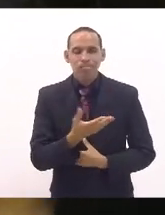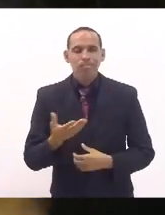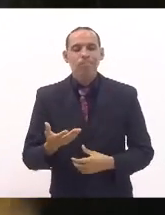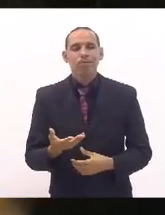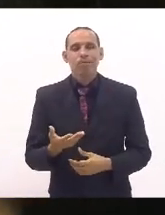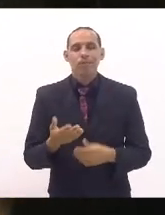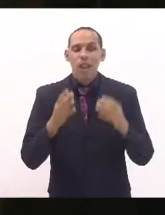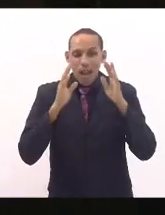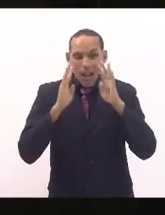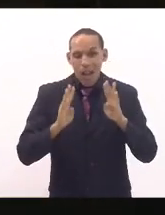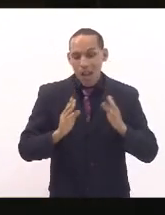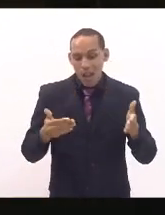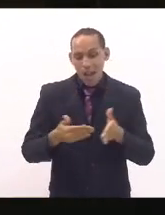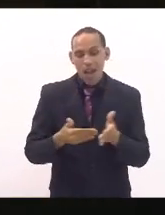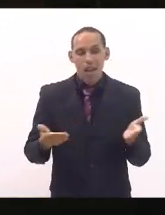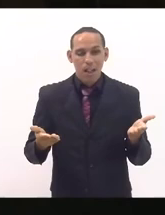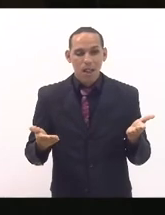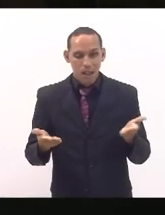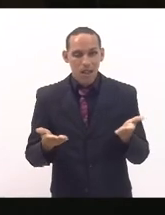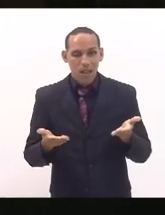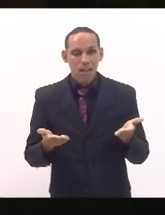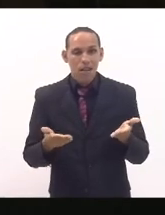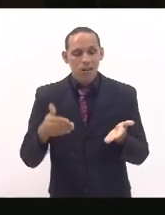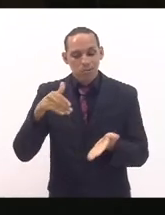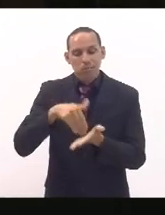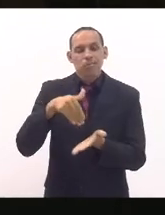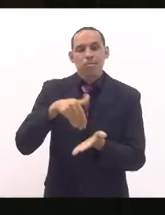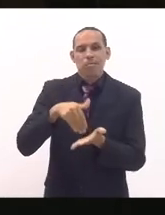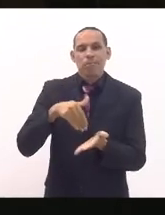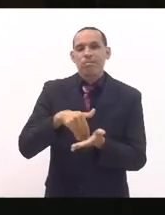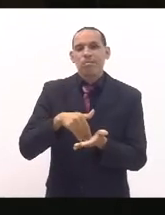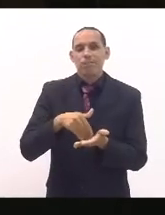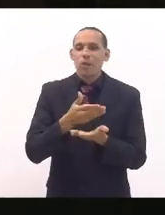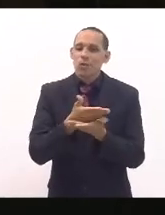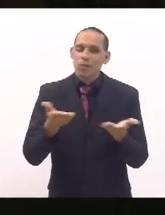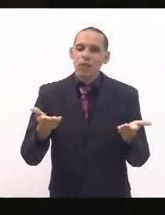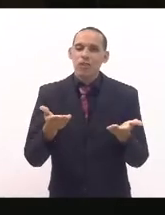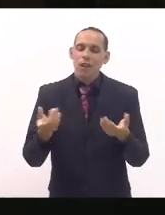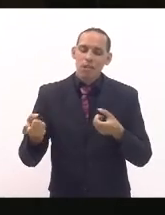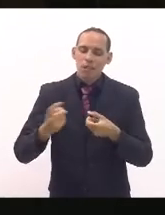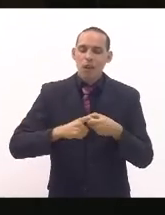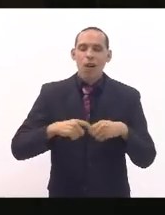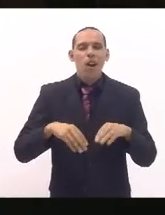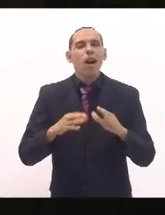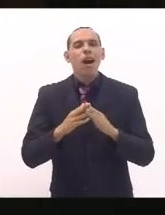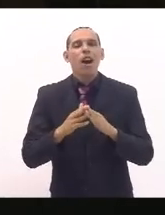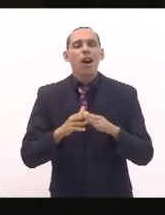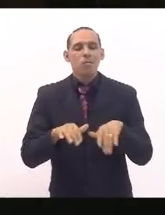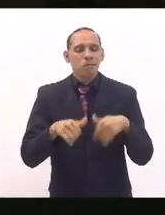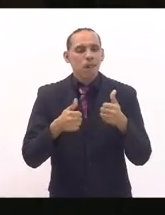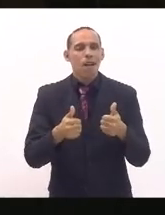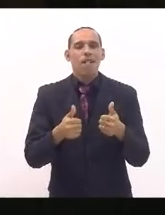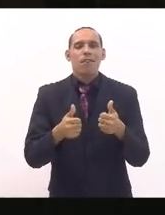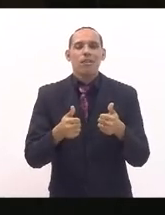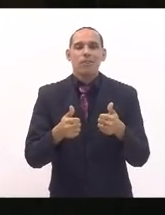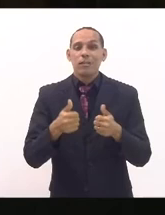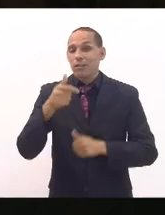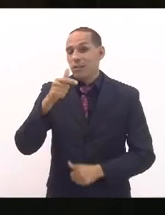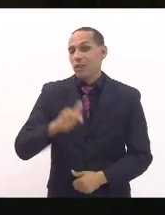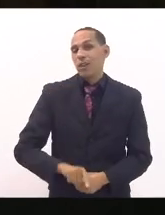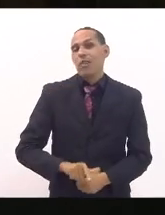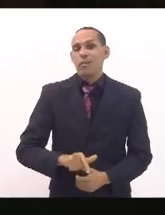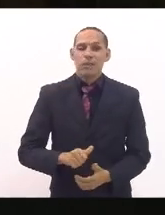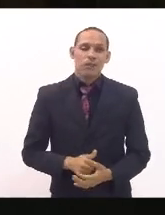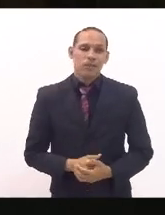nos acompanharam até esse expediente final, que todos tenham um bom retorno às suas casas. E, mais uma vez